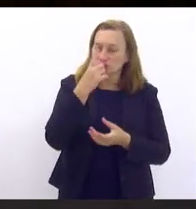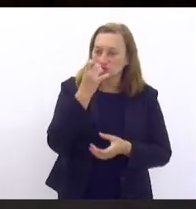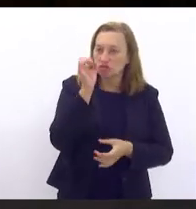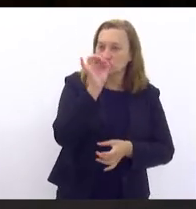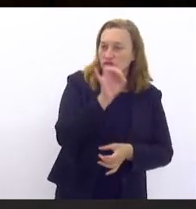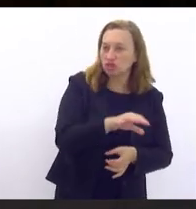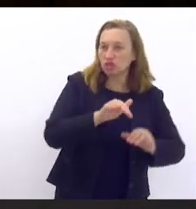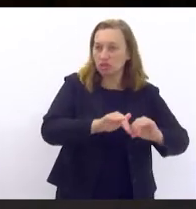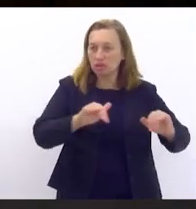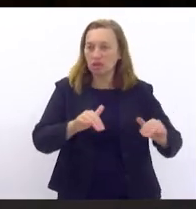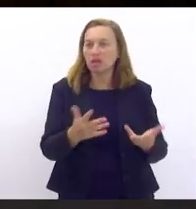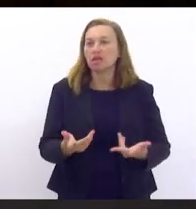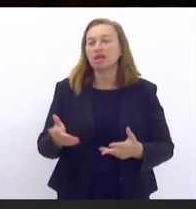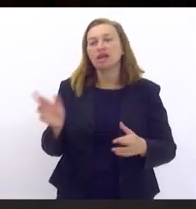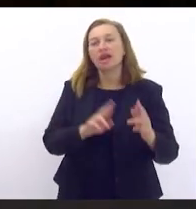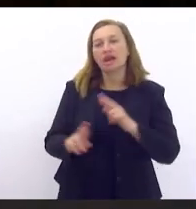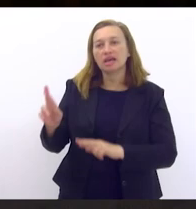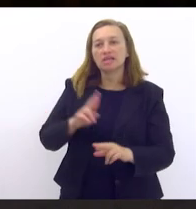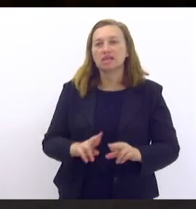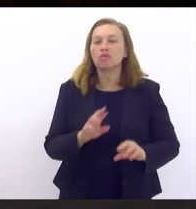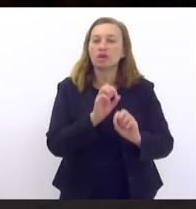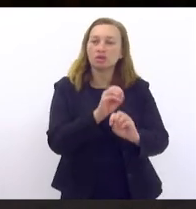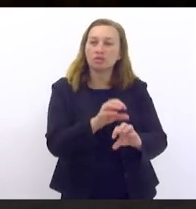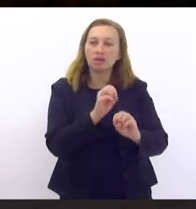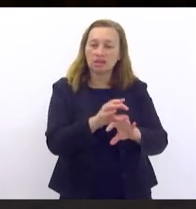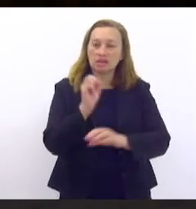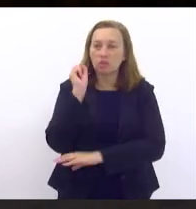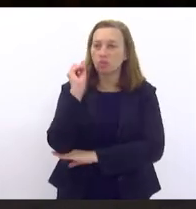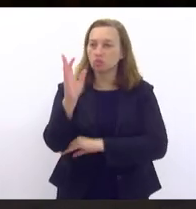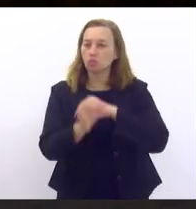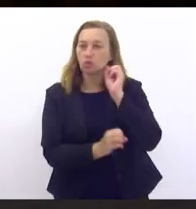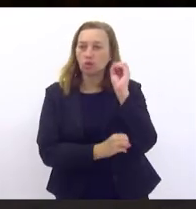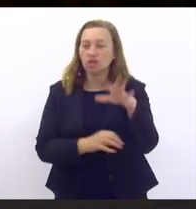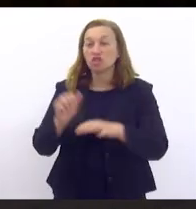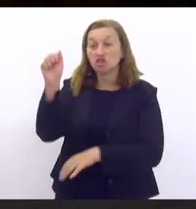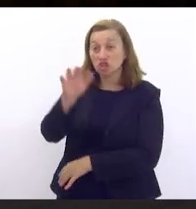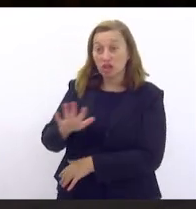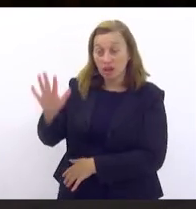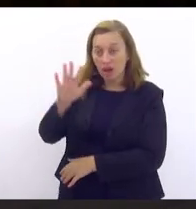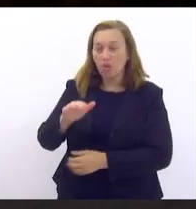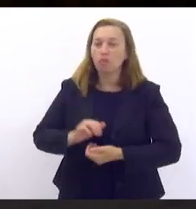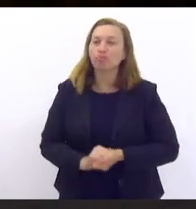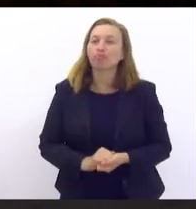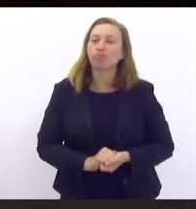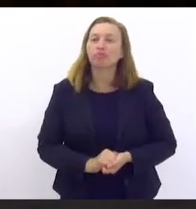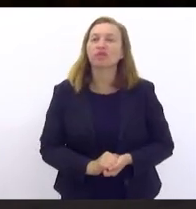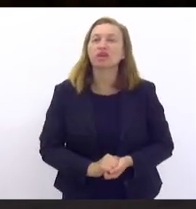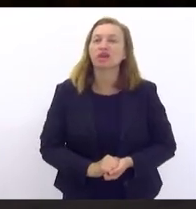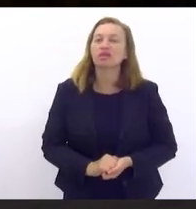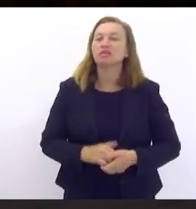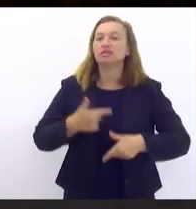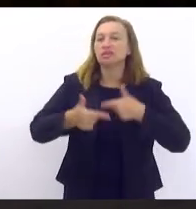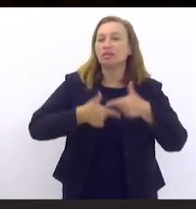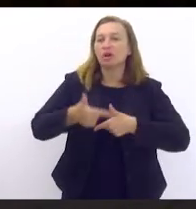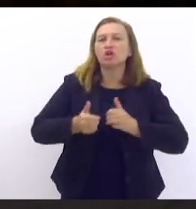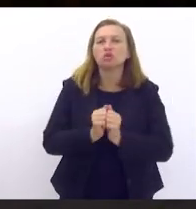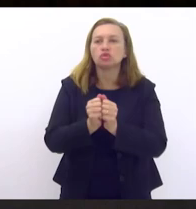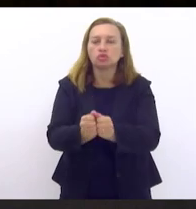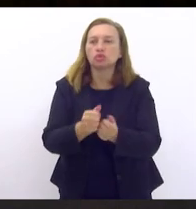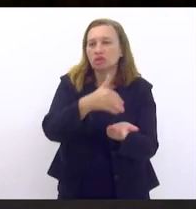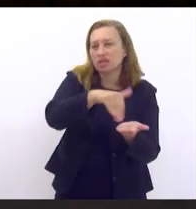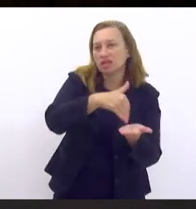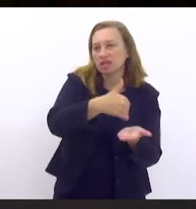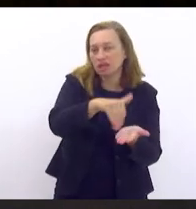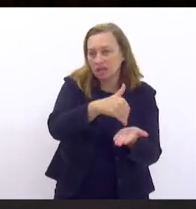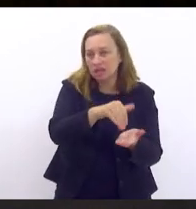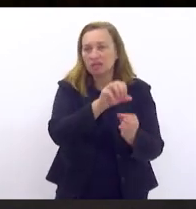aí eu queria falar de educação ambiental né Não só em relação a resíduos mas de forma geral a gente vem trabalhando junto com a Seduc